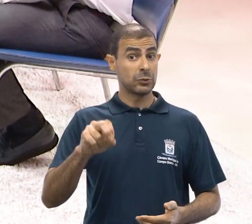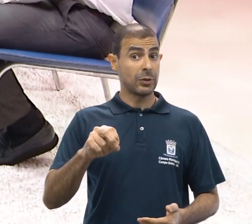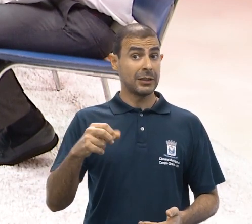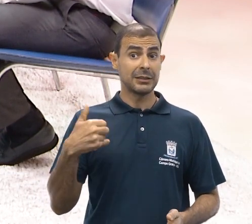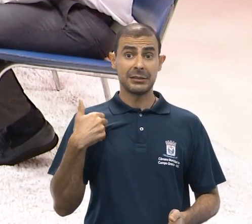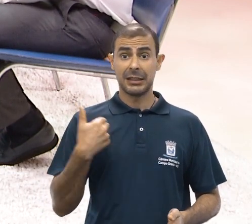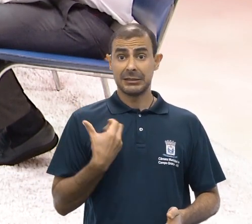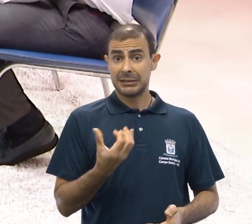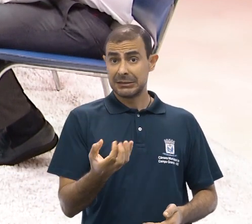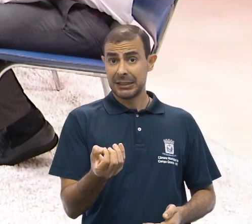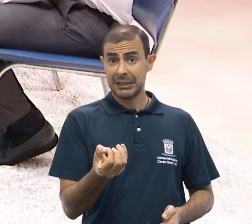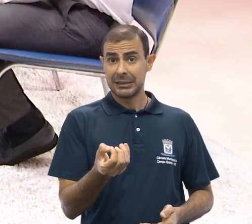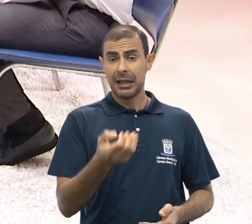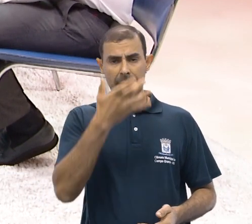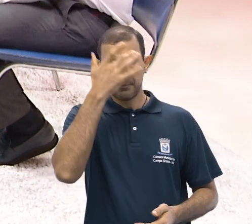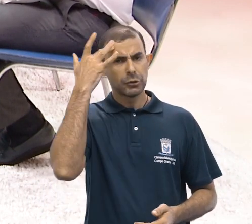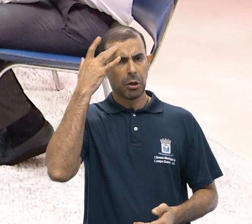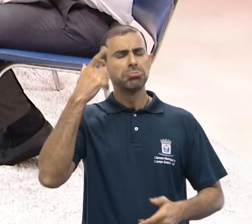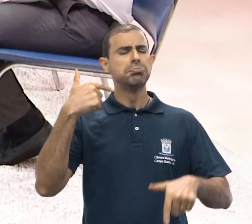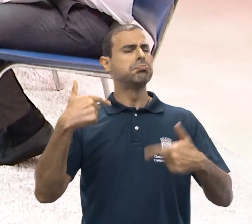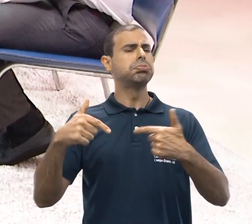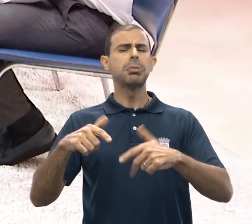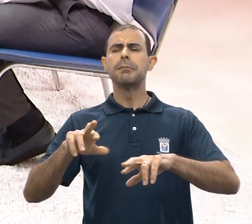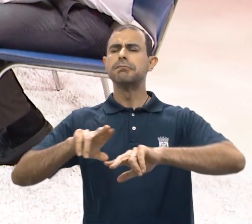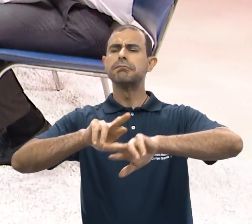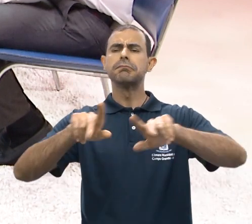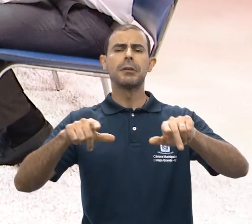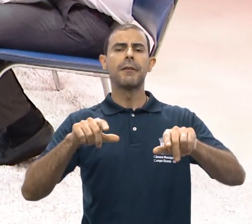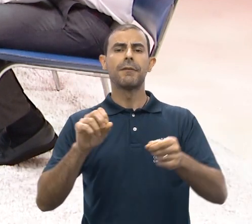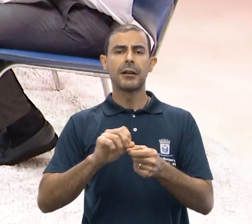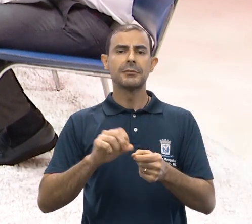idade produtiva. Então vem muito a